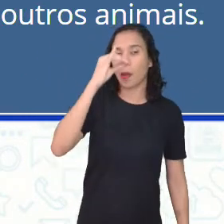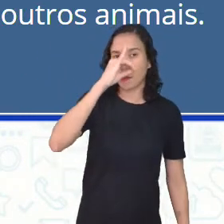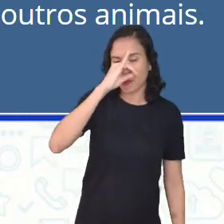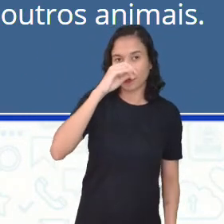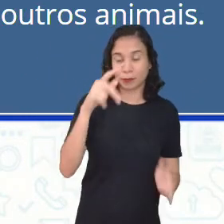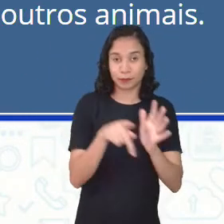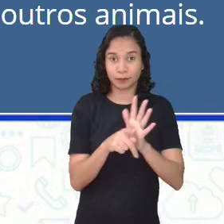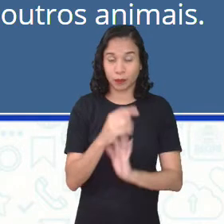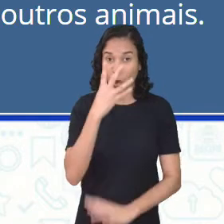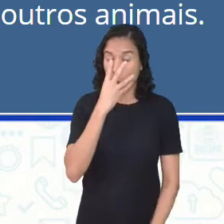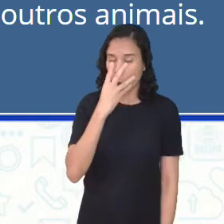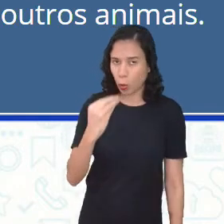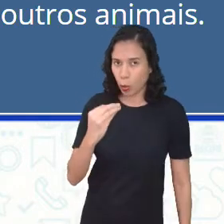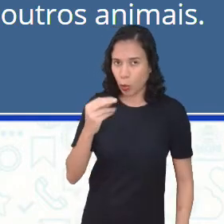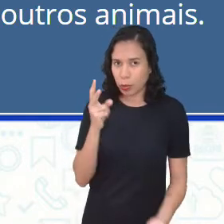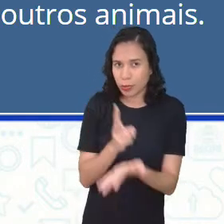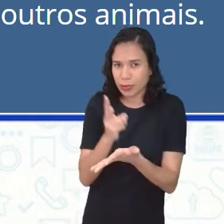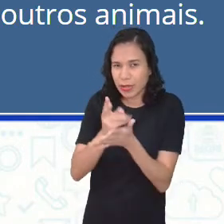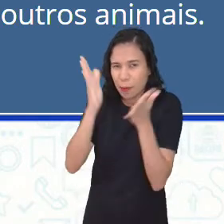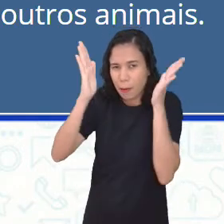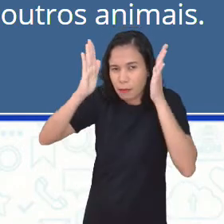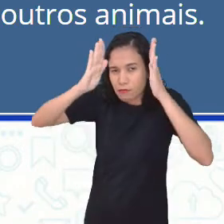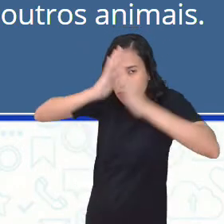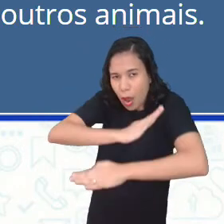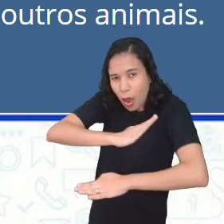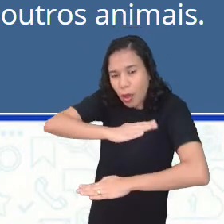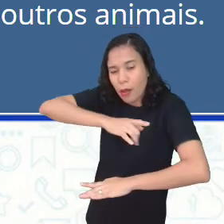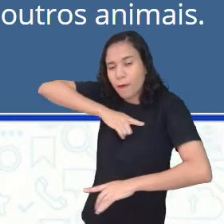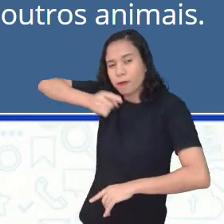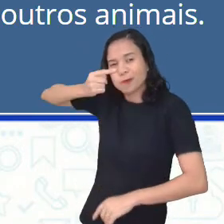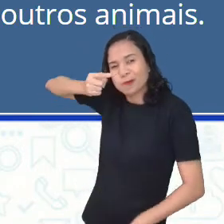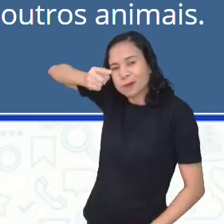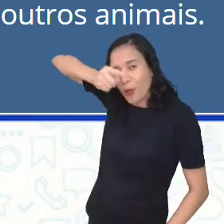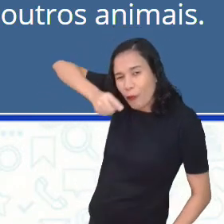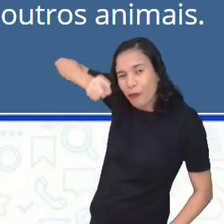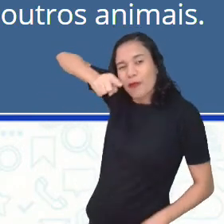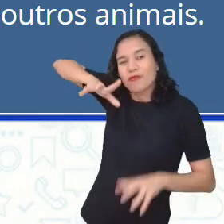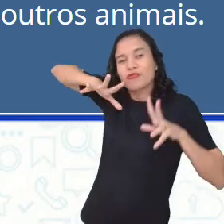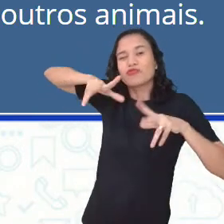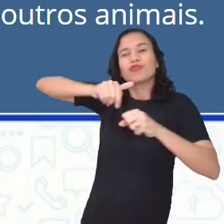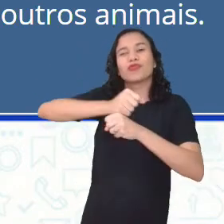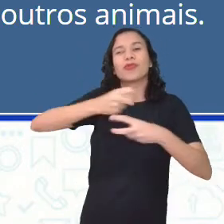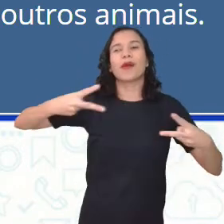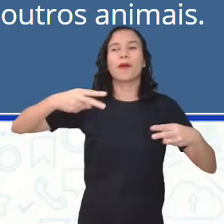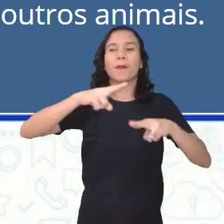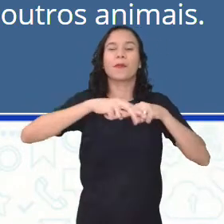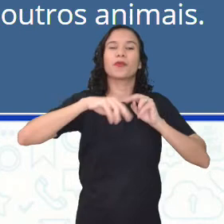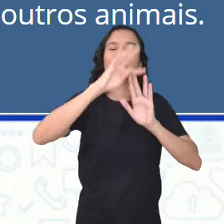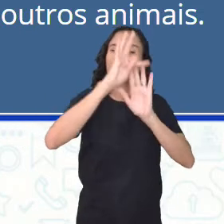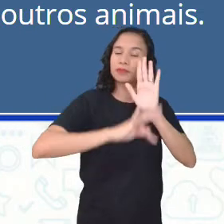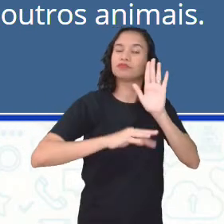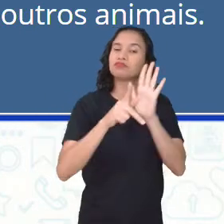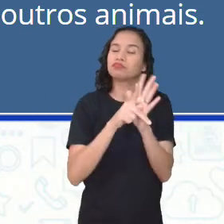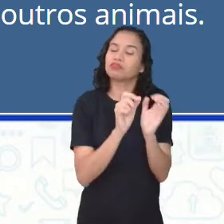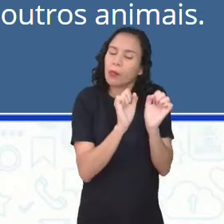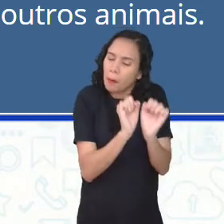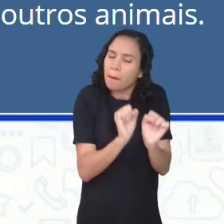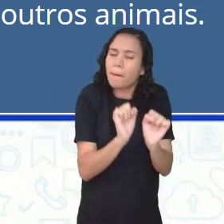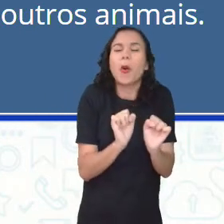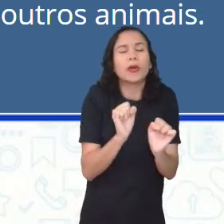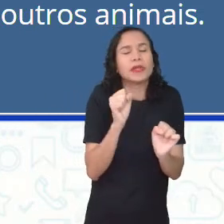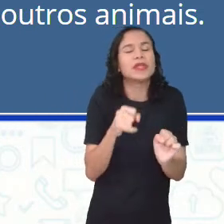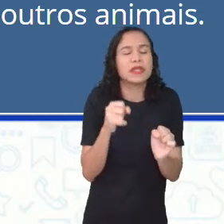o lobo é um personagem que sempre tira vantagem de outros animais. Então, o texto de Marina Colasanti pode